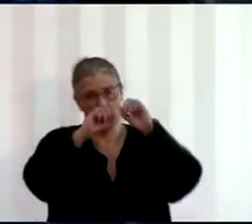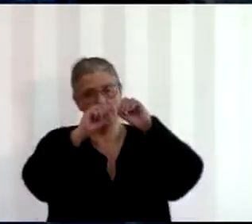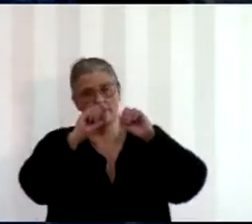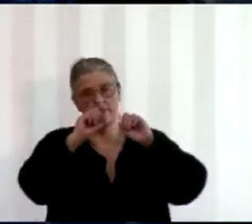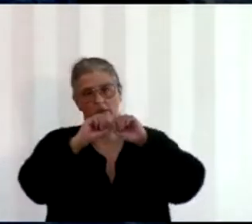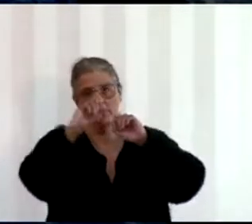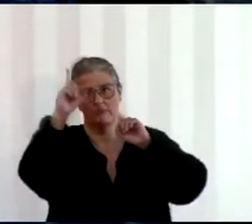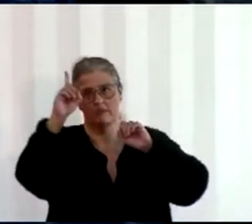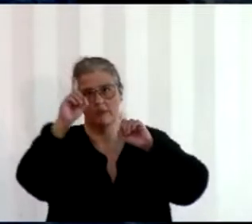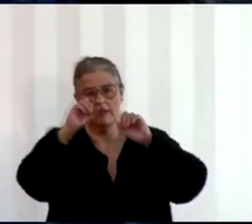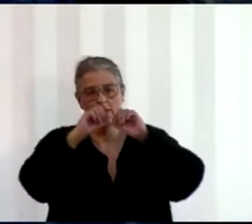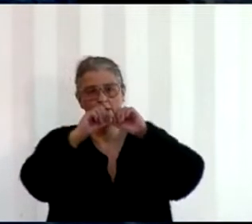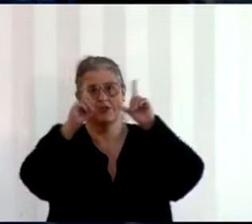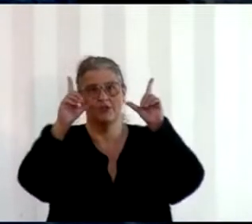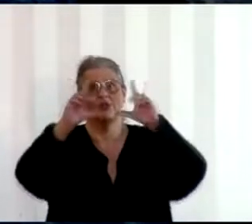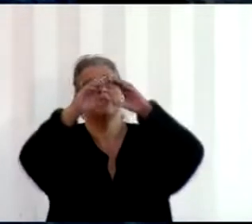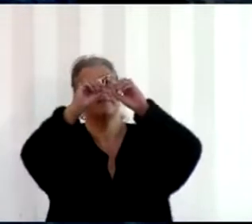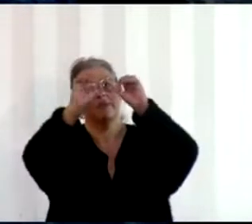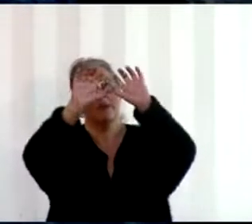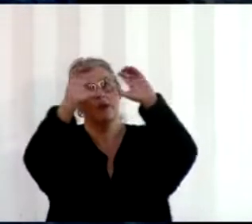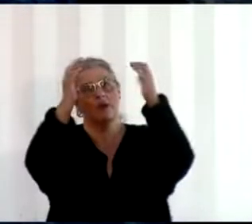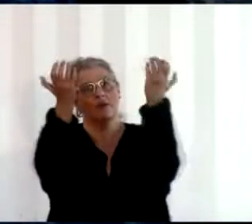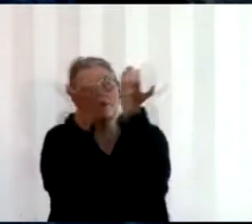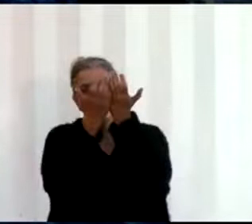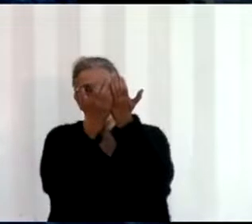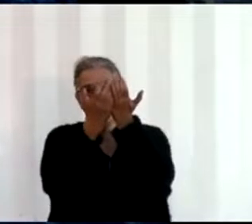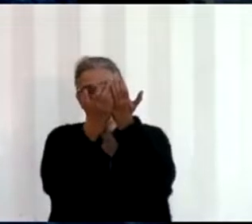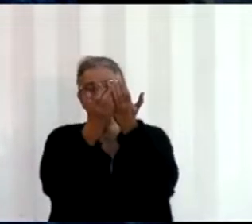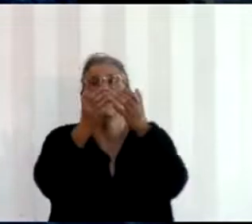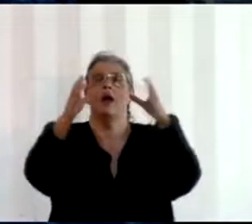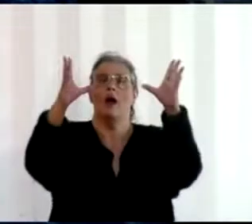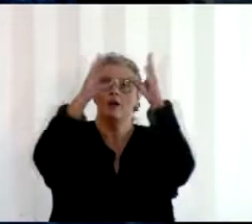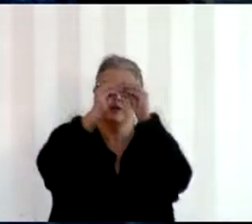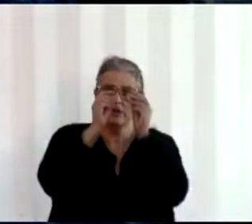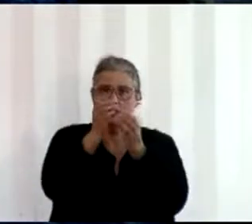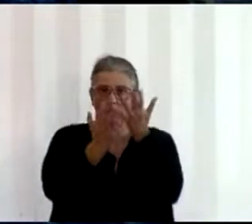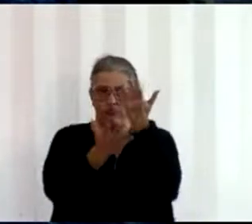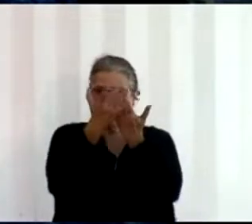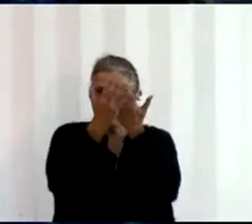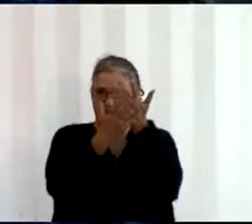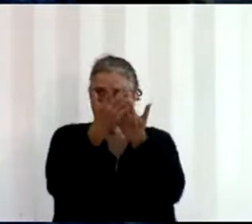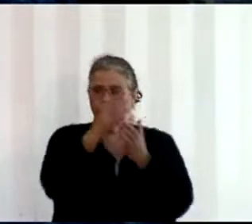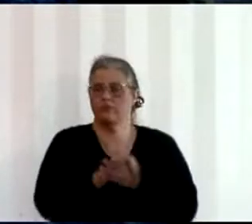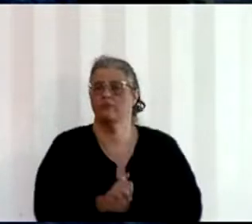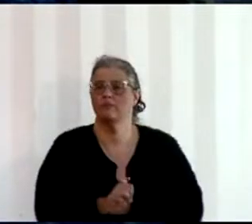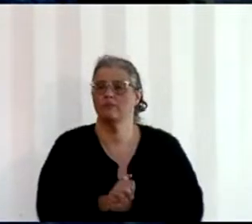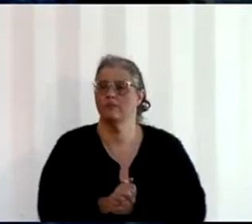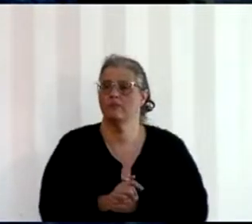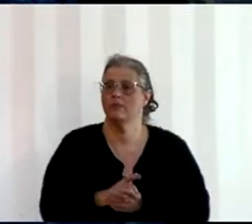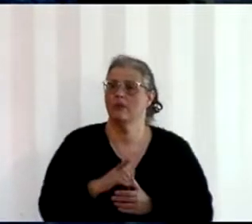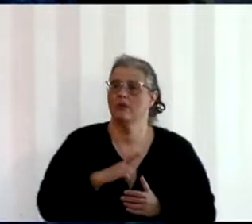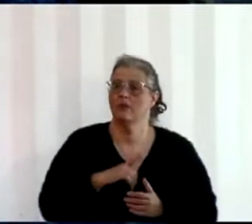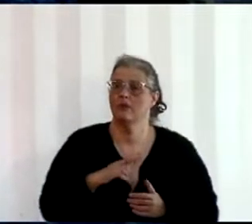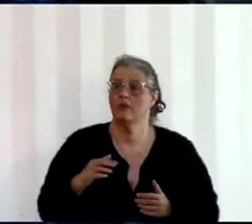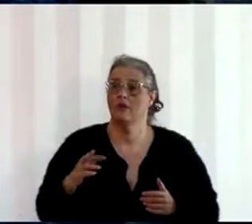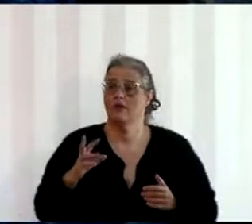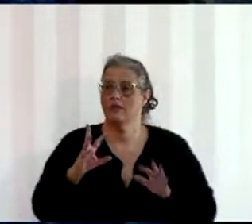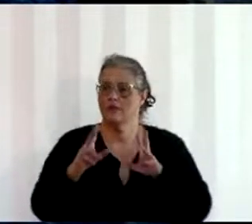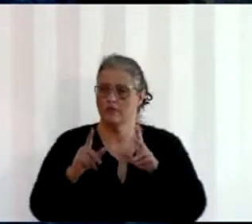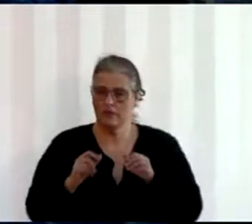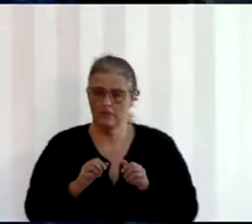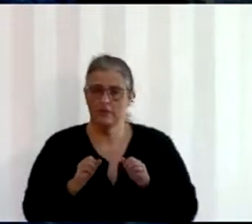de fogo. Quando a nuvem se erguia de sobre a tenda, os filhos de Israel se punham em